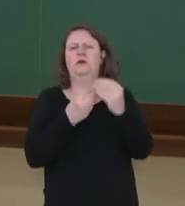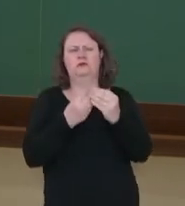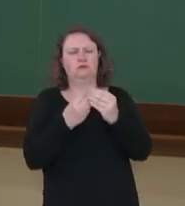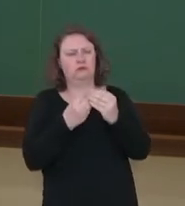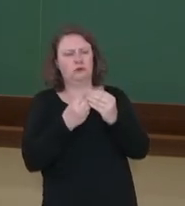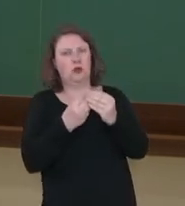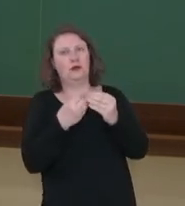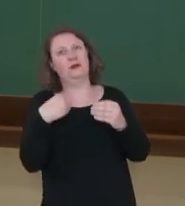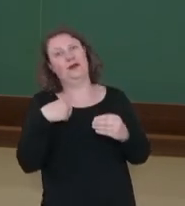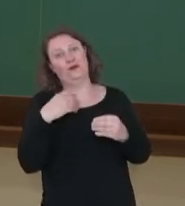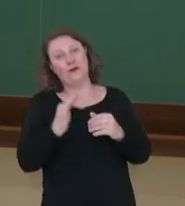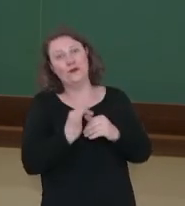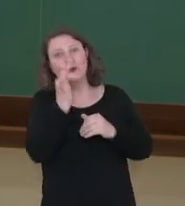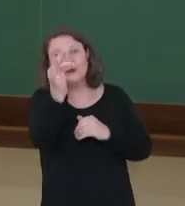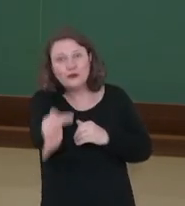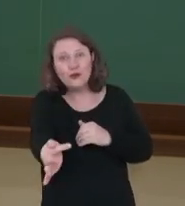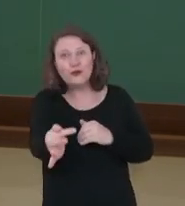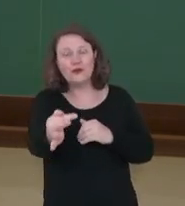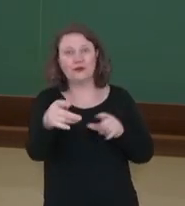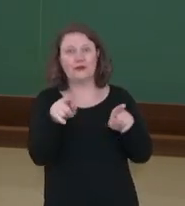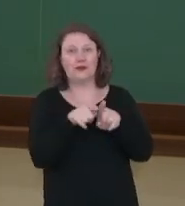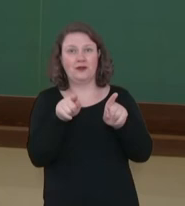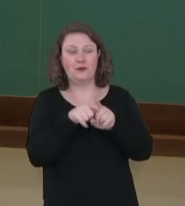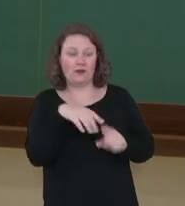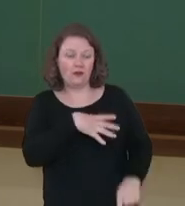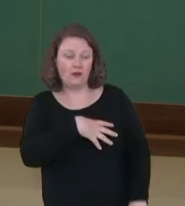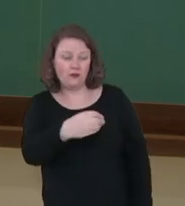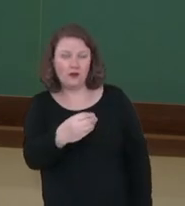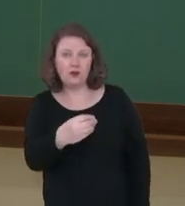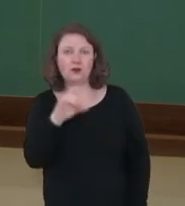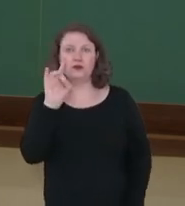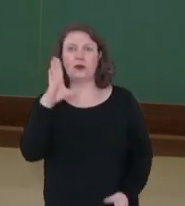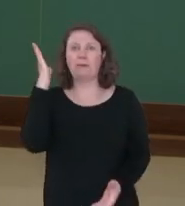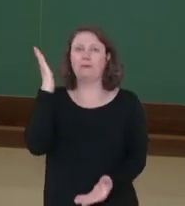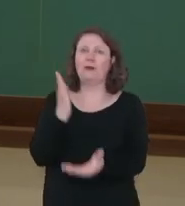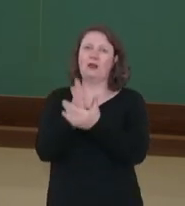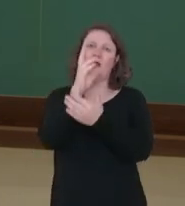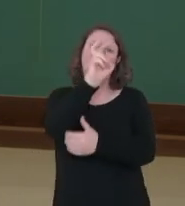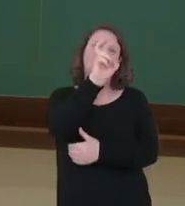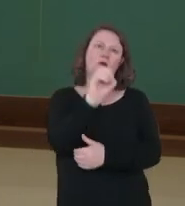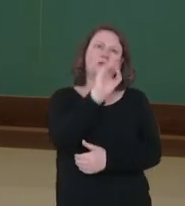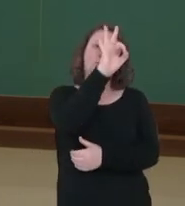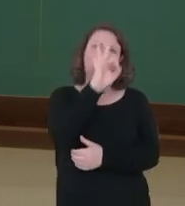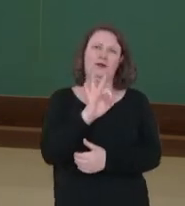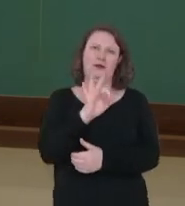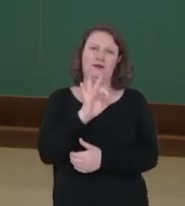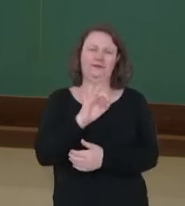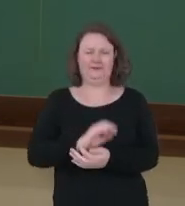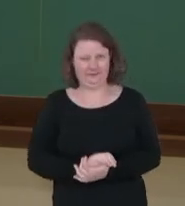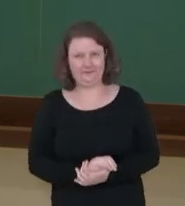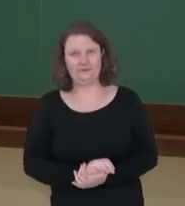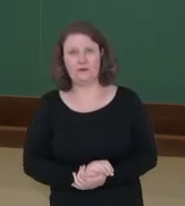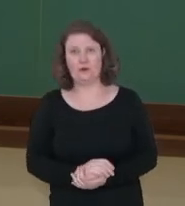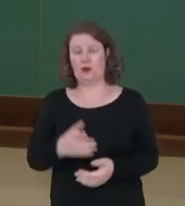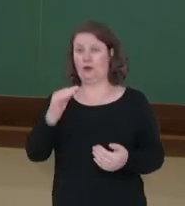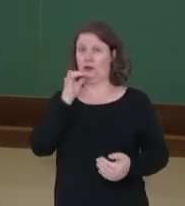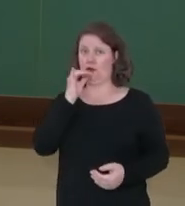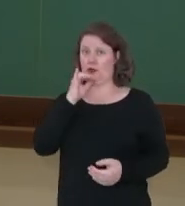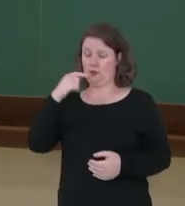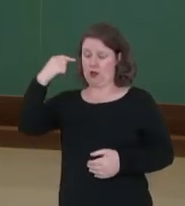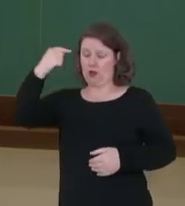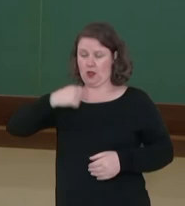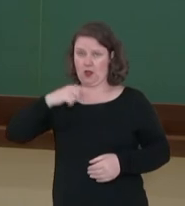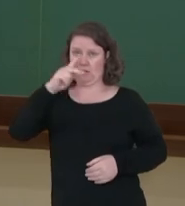ele vai ter um filho, ele vai transmitir também só a metade das informações. Então vamos lá. Eu,